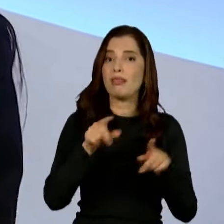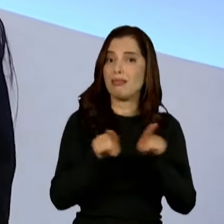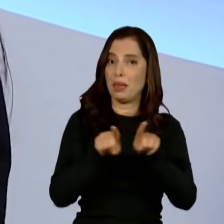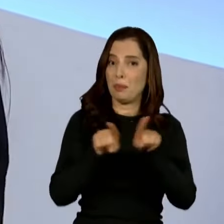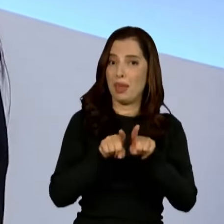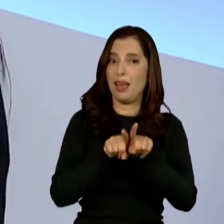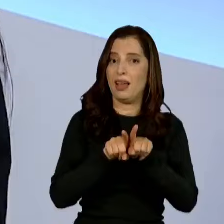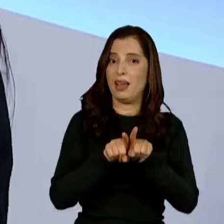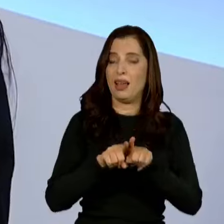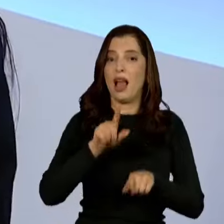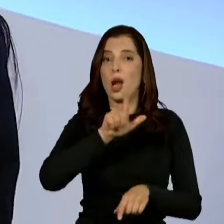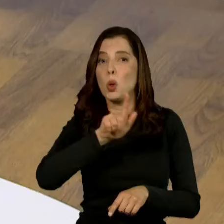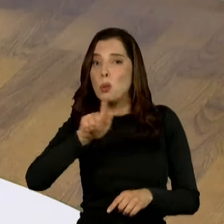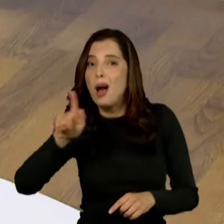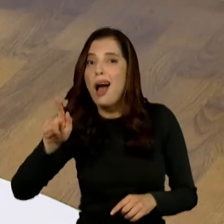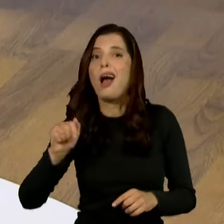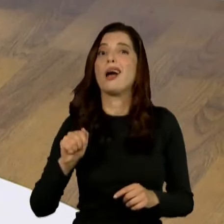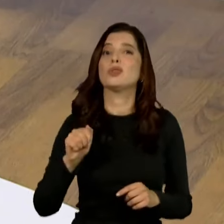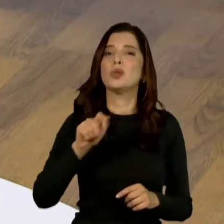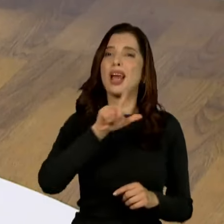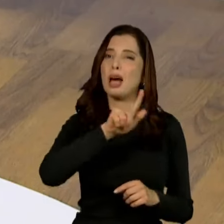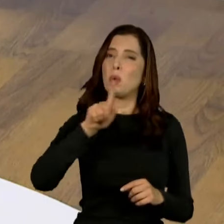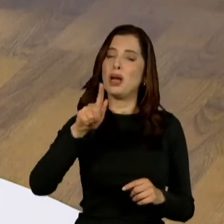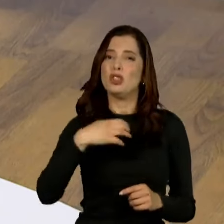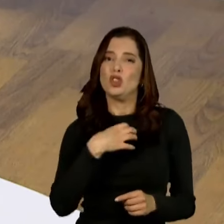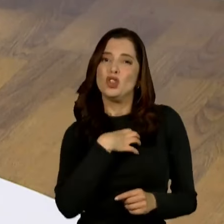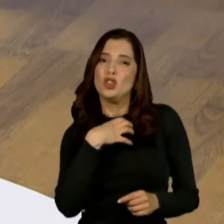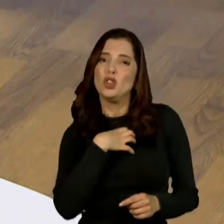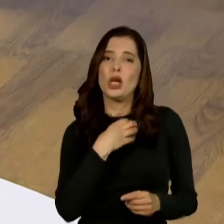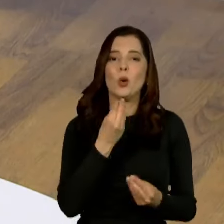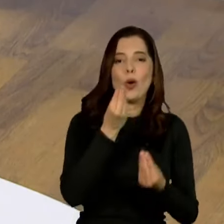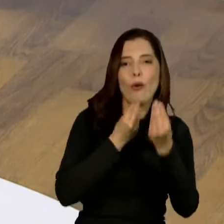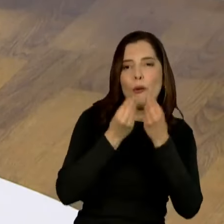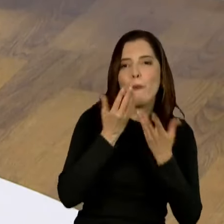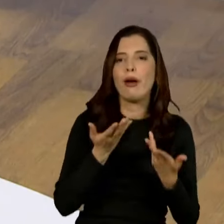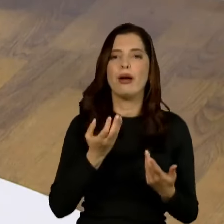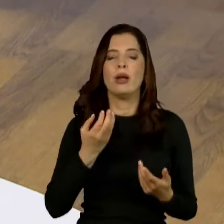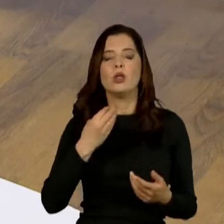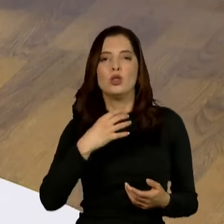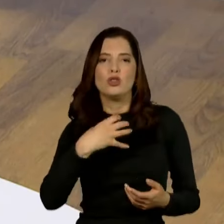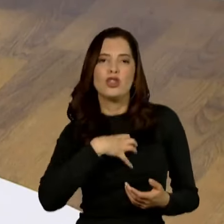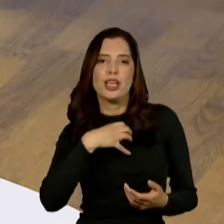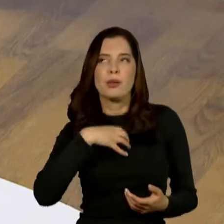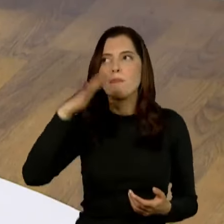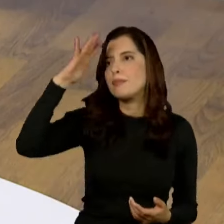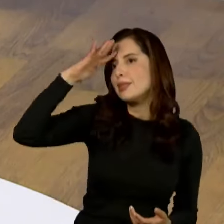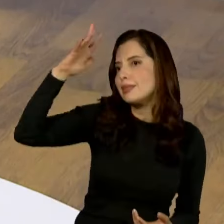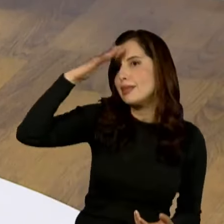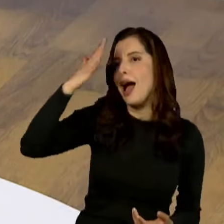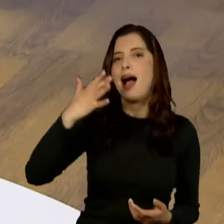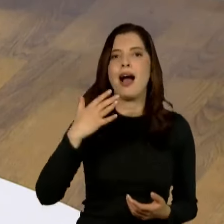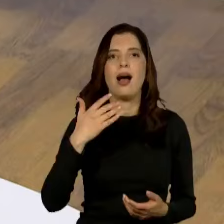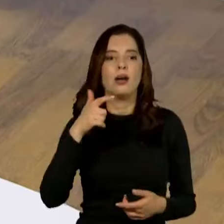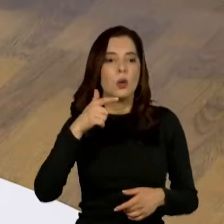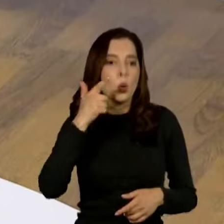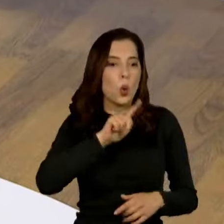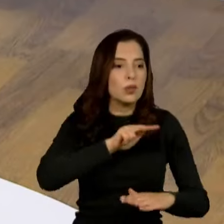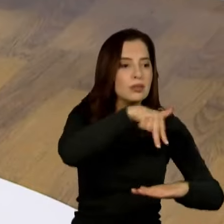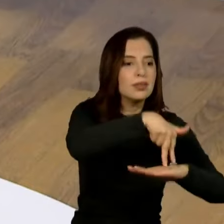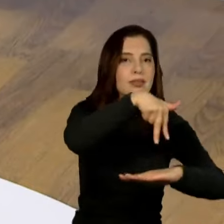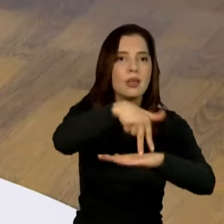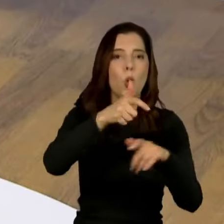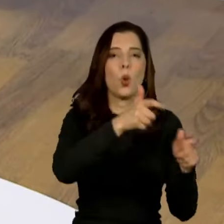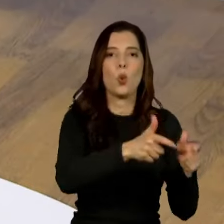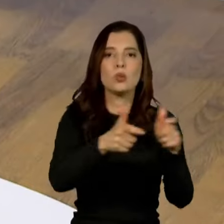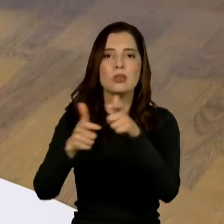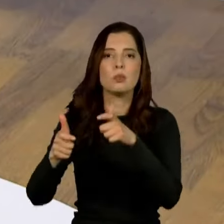de se vestir, um jeito de se pensar, tudo como forma de conquistar um espaço de pertencimento. A cultura, então, me parece como um forte